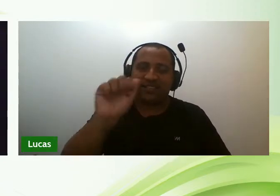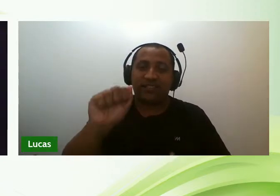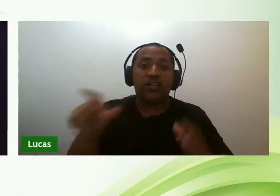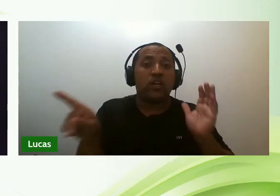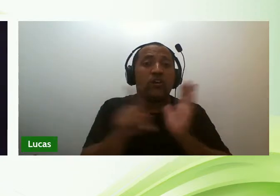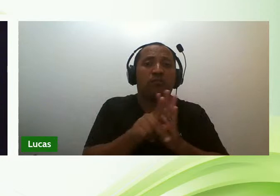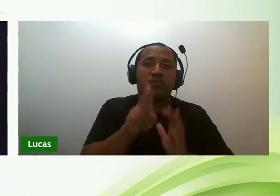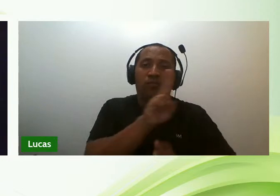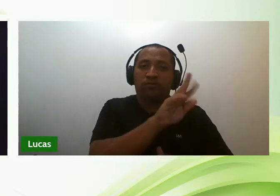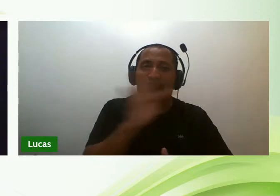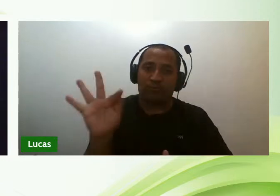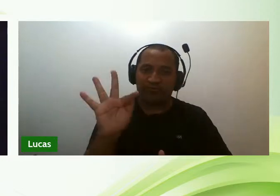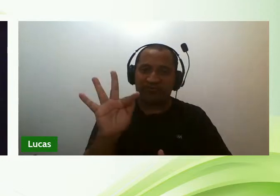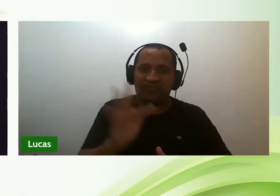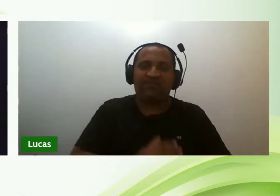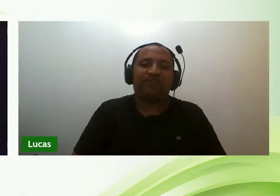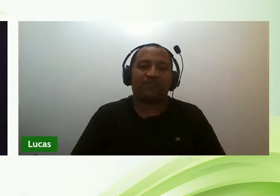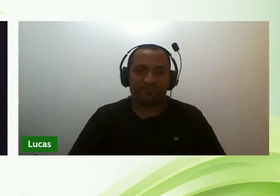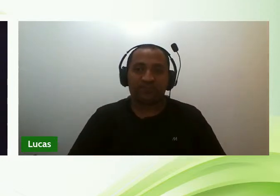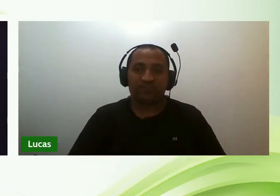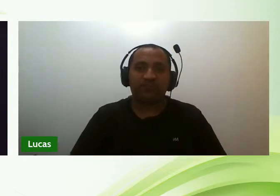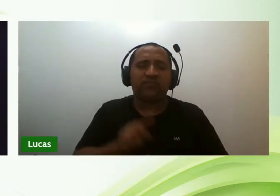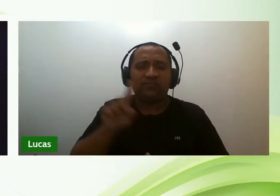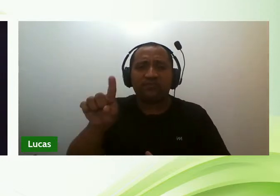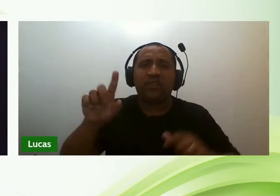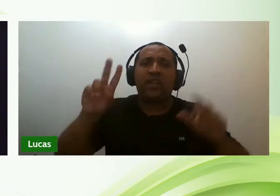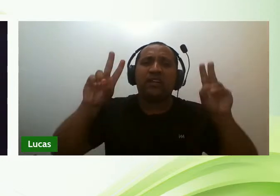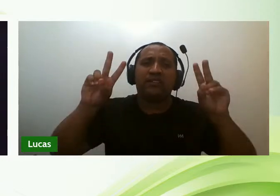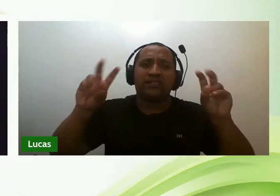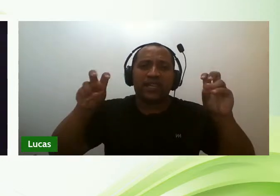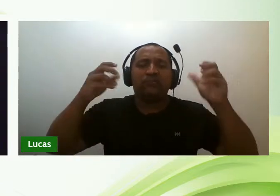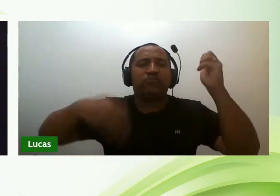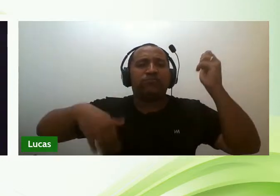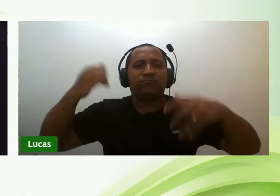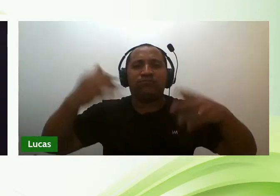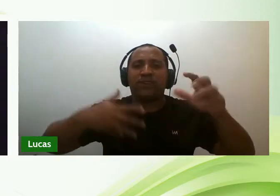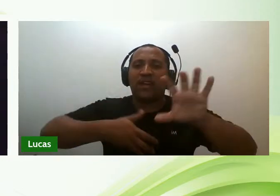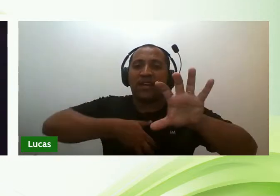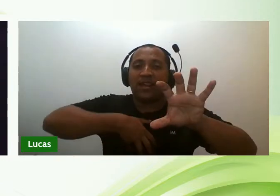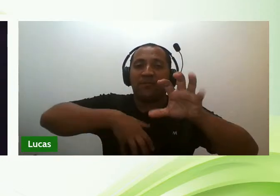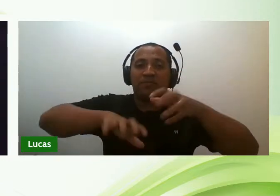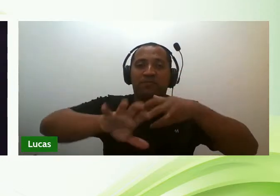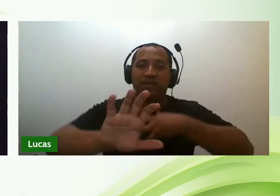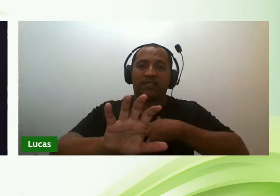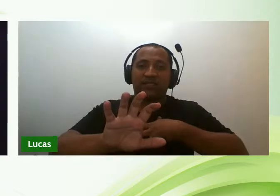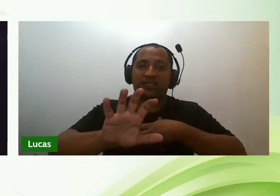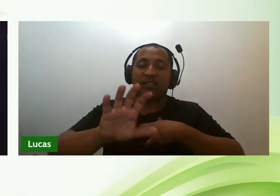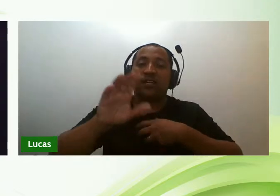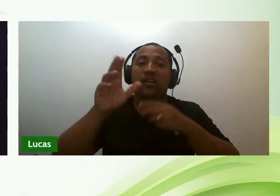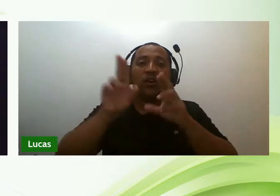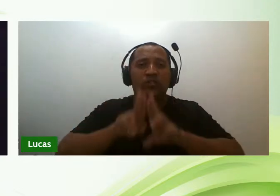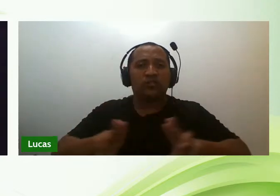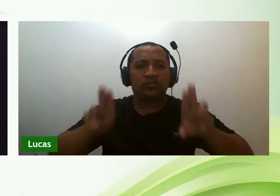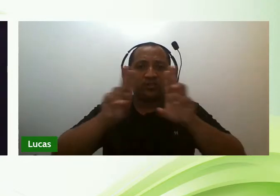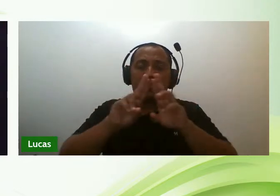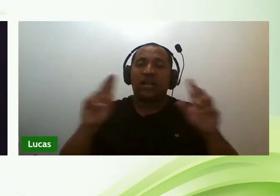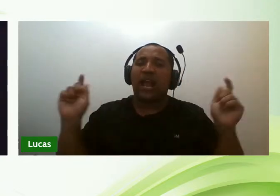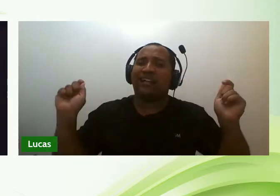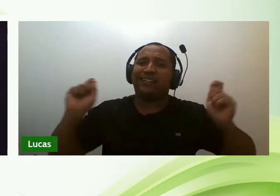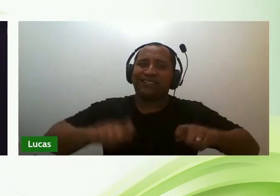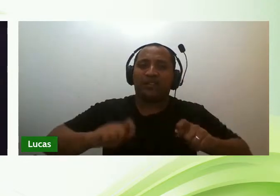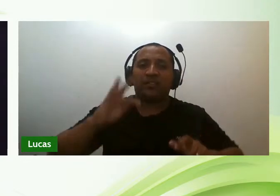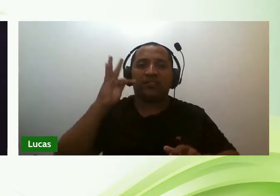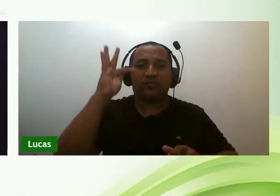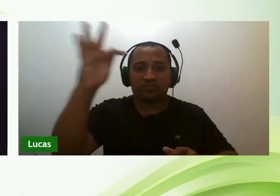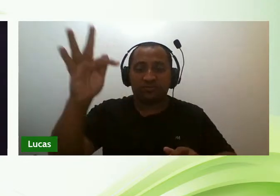Universidade Federal Fluminense. Ela abordará a temática Empatia na Universidade, a competência do futuro, dando